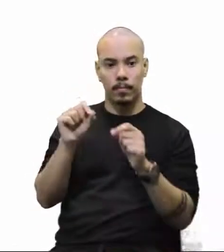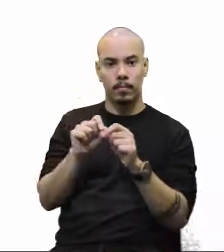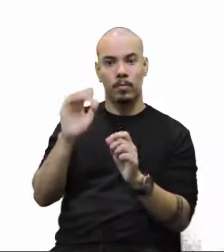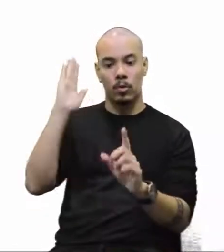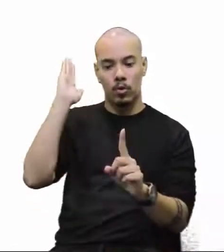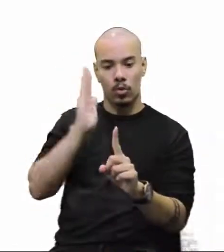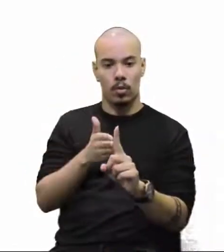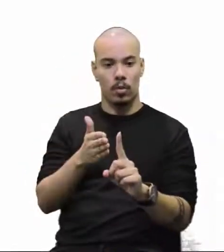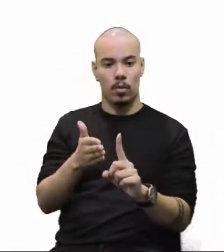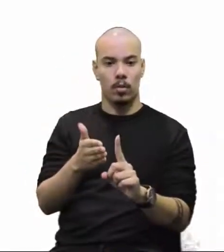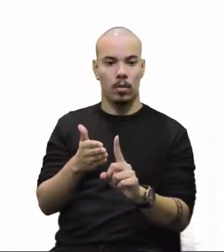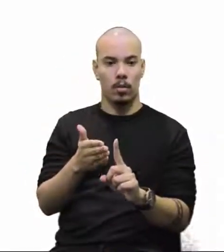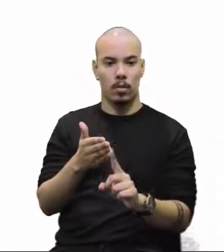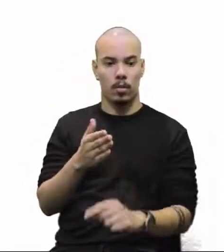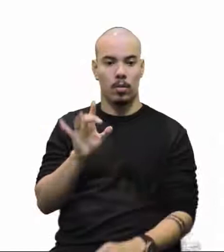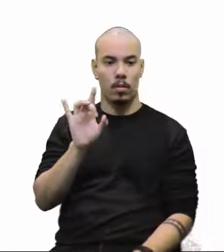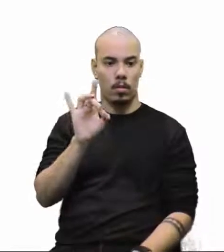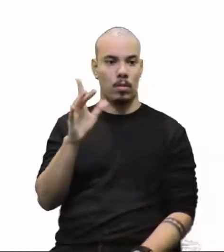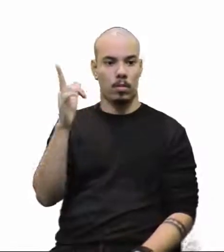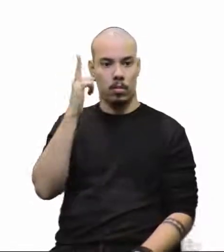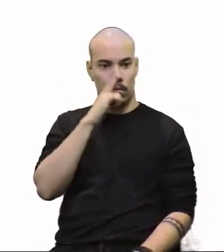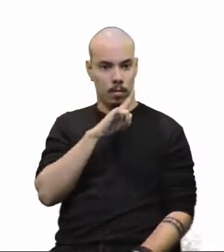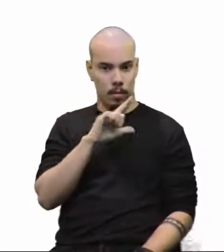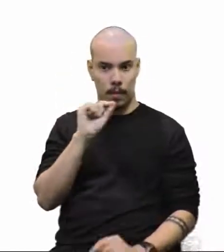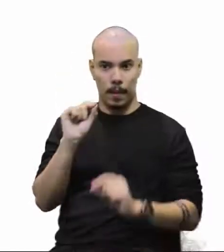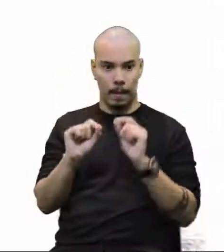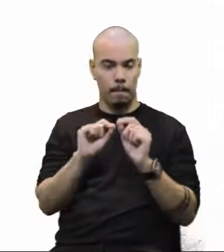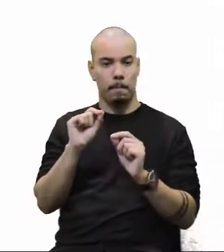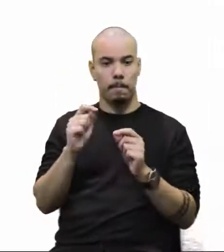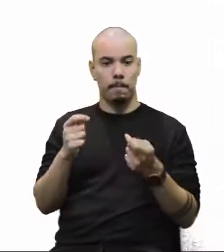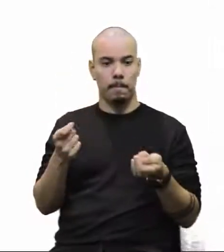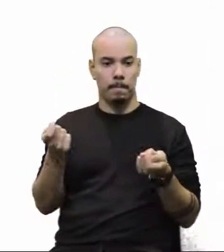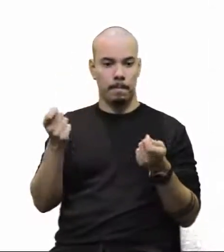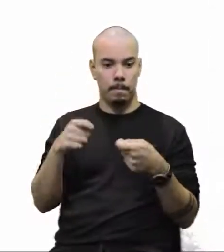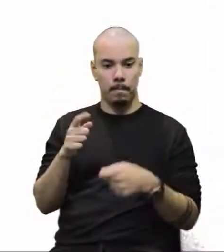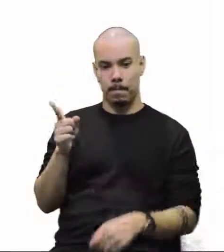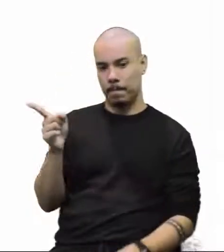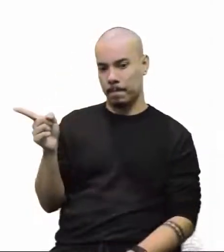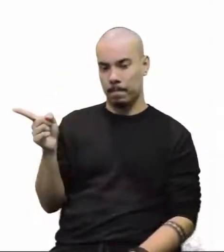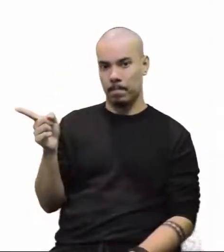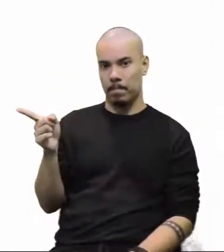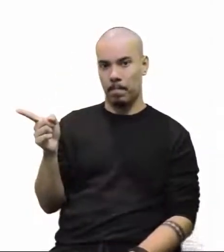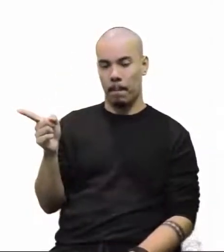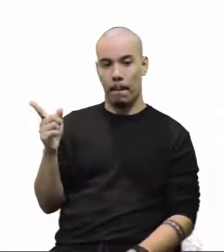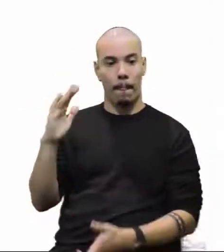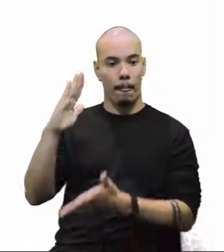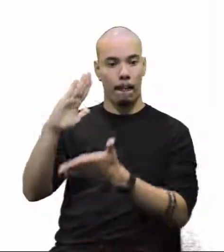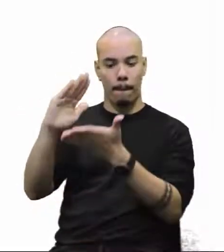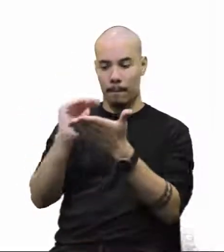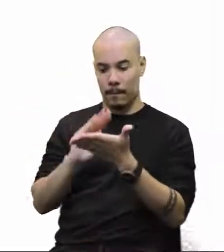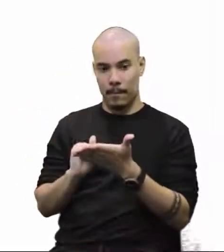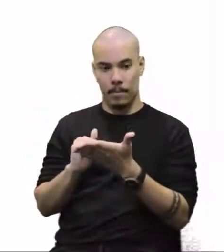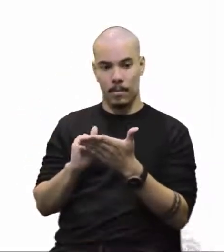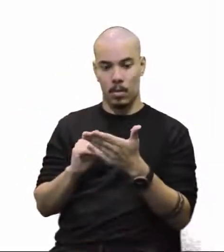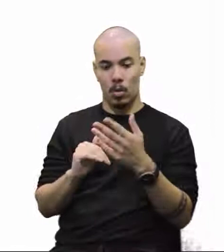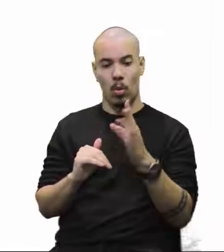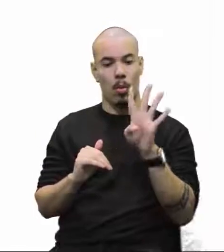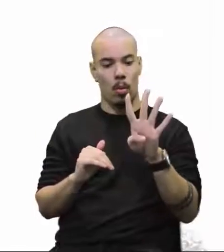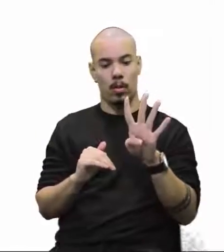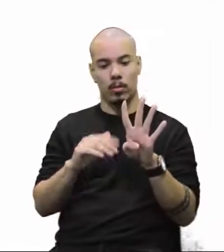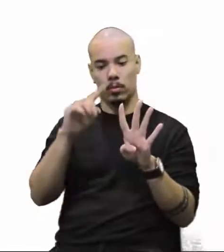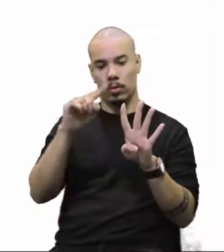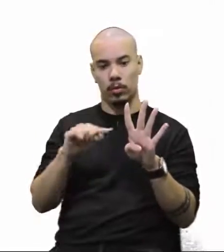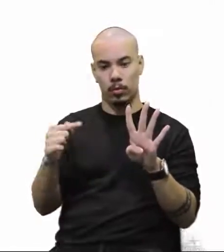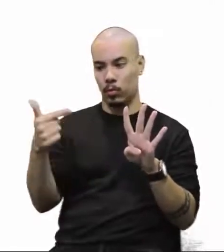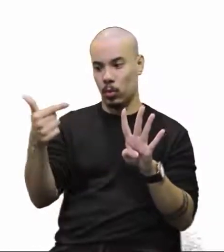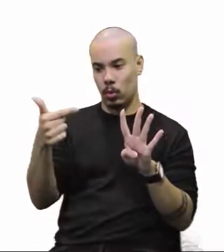direto, apenas aqui dá, esse foi embora com esse, dividiu 4 com 2 e multiplicou